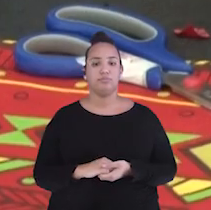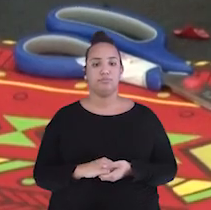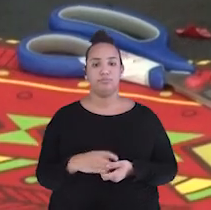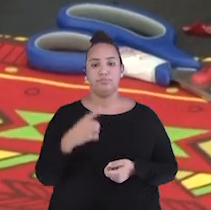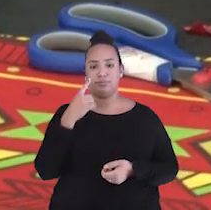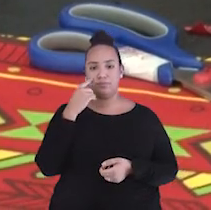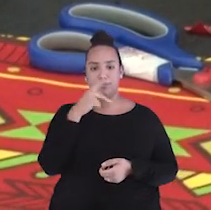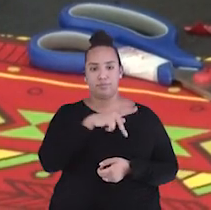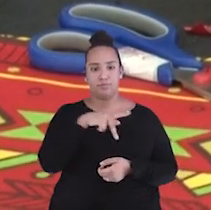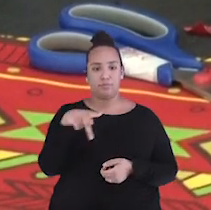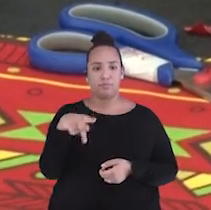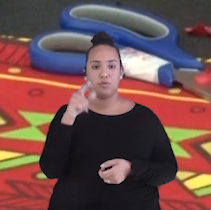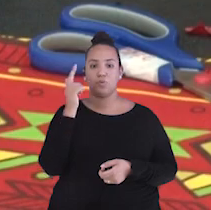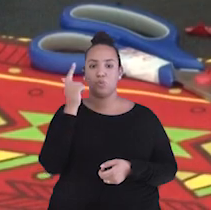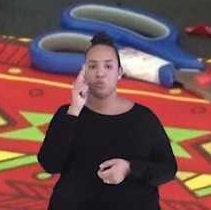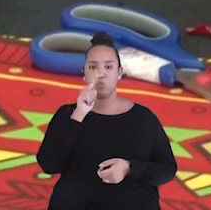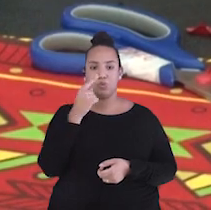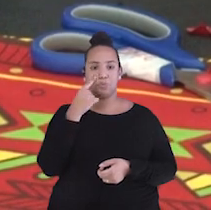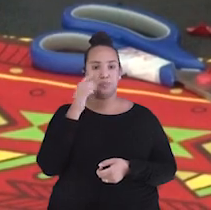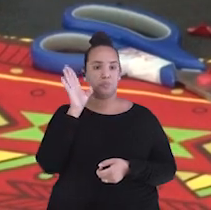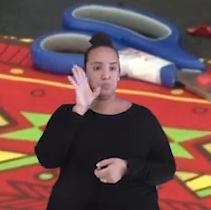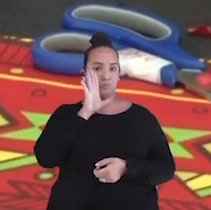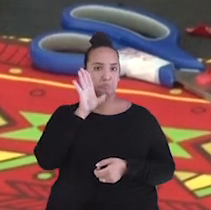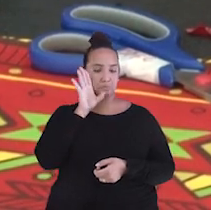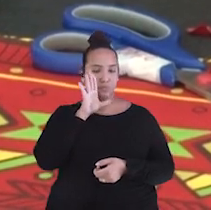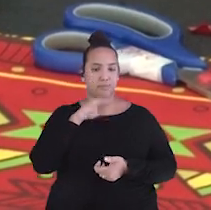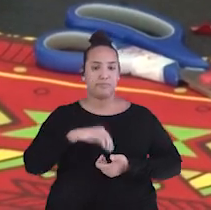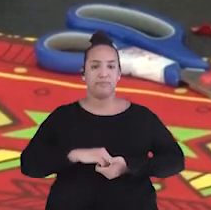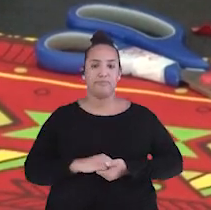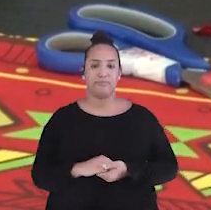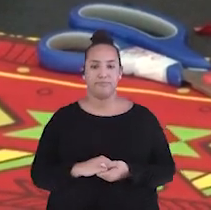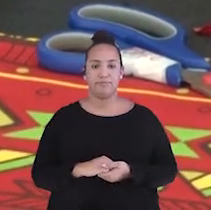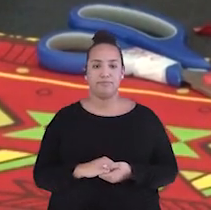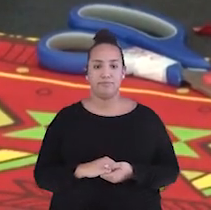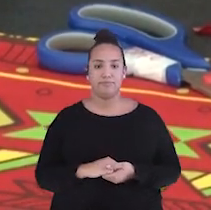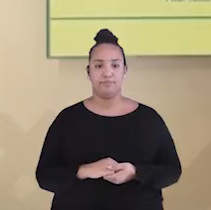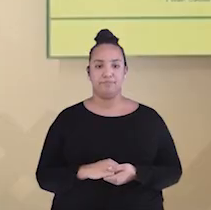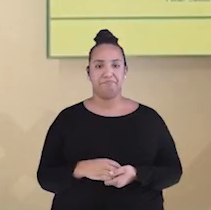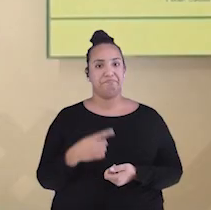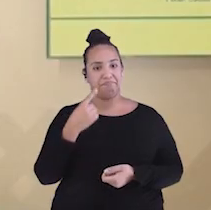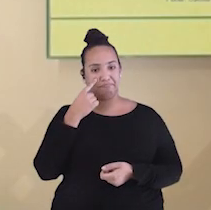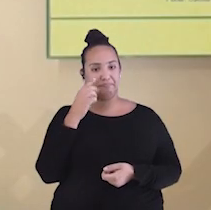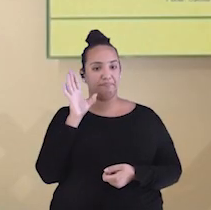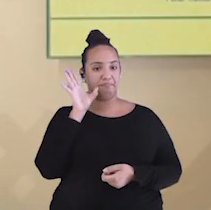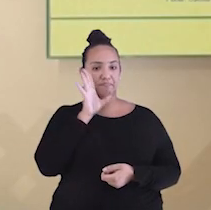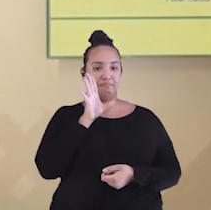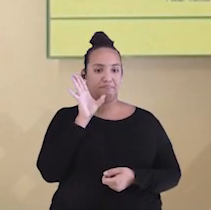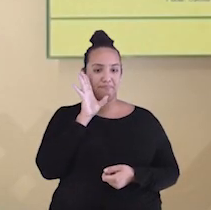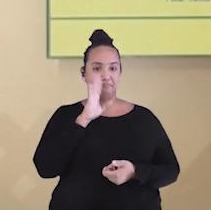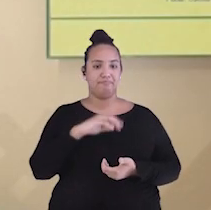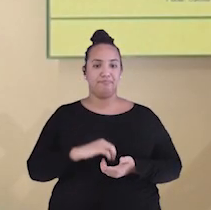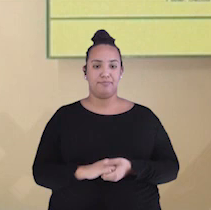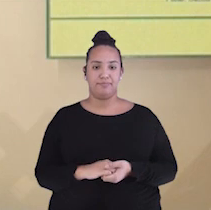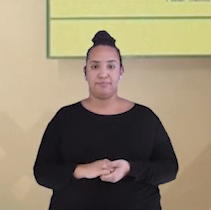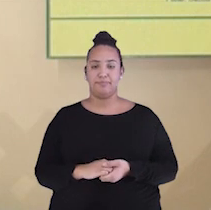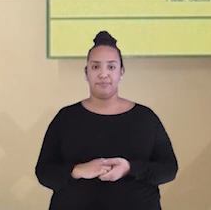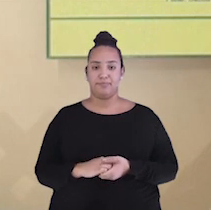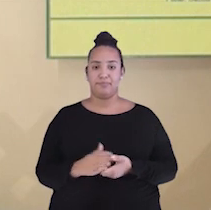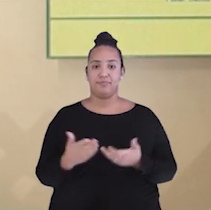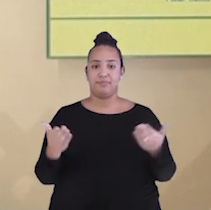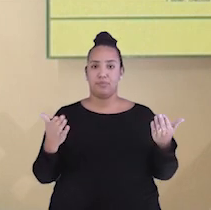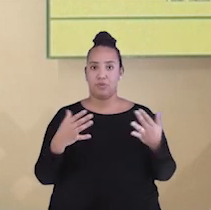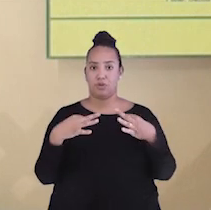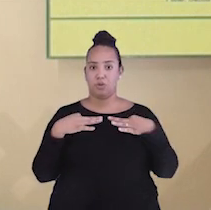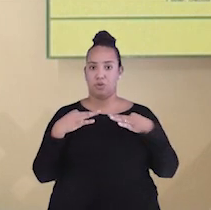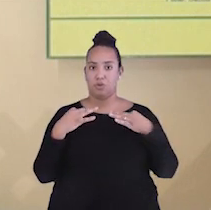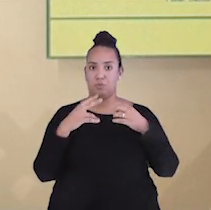A professora Beatriz conseguiu, ó que bacana. Que ficou dela. Muito legal, não é mesmo? E nós já estamos